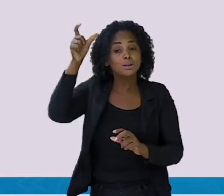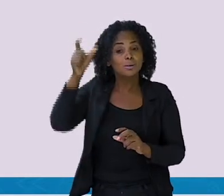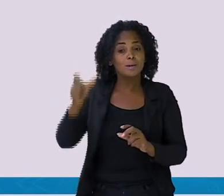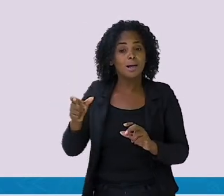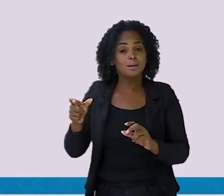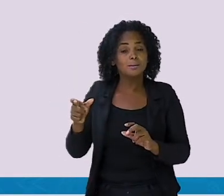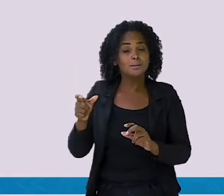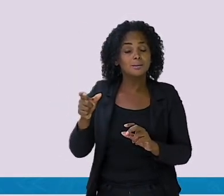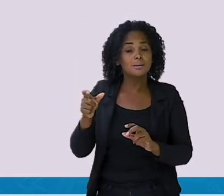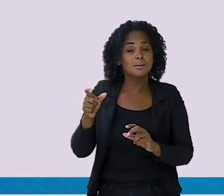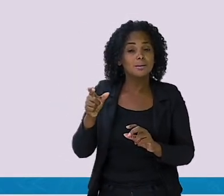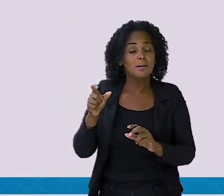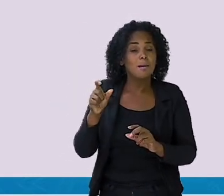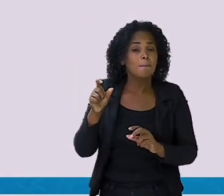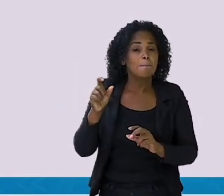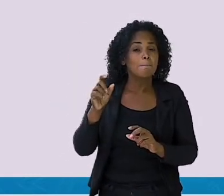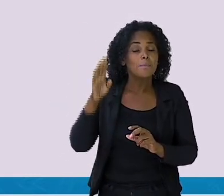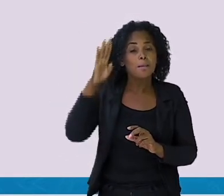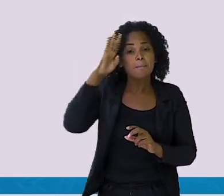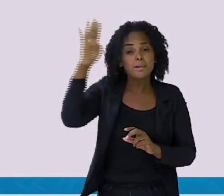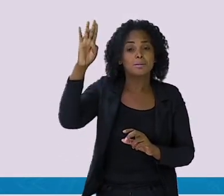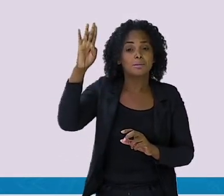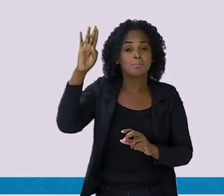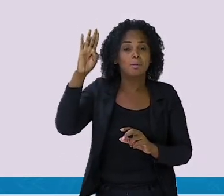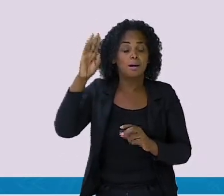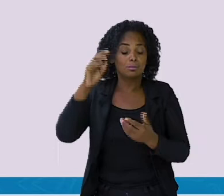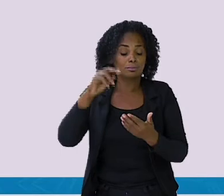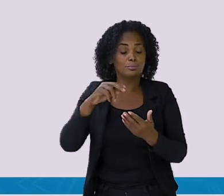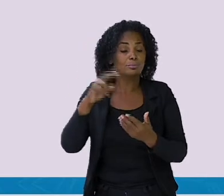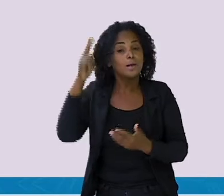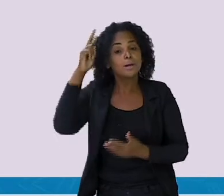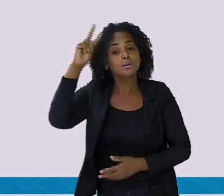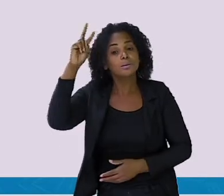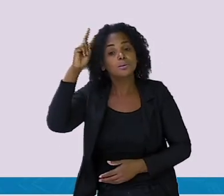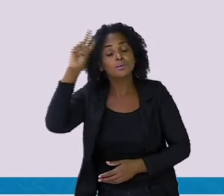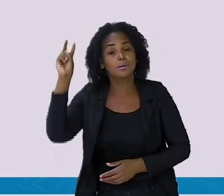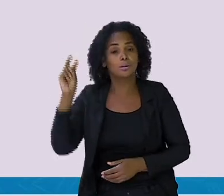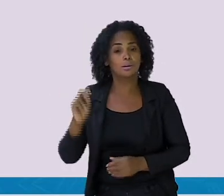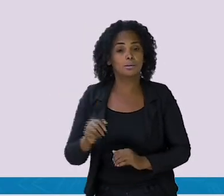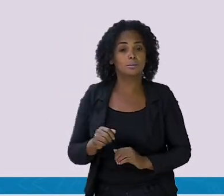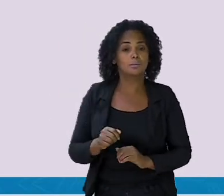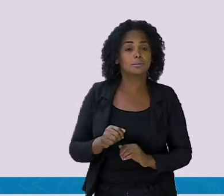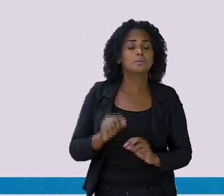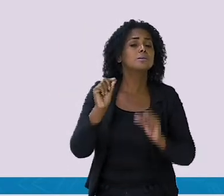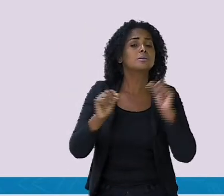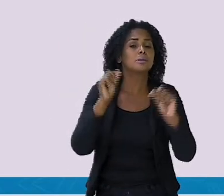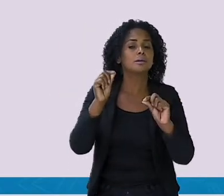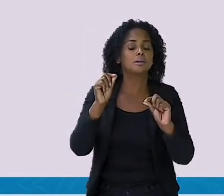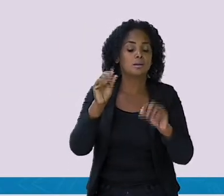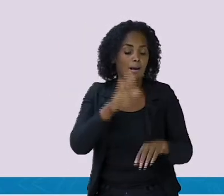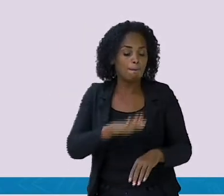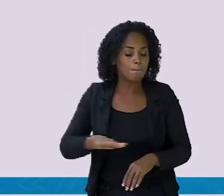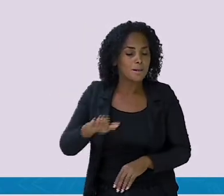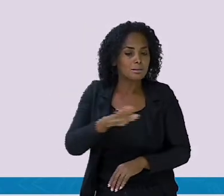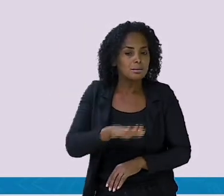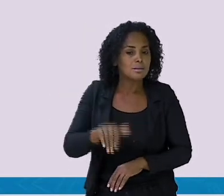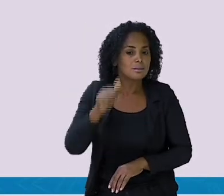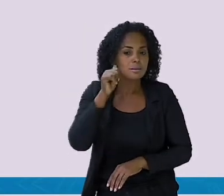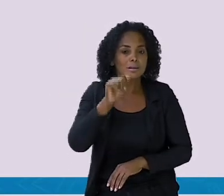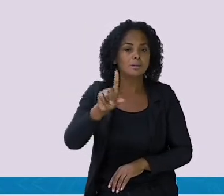a protagonista da história? Nós já falamos aí que protagonista nada mais